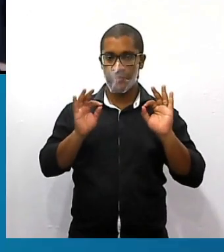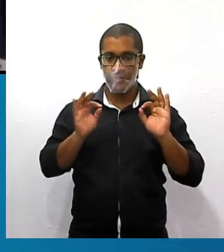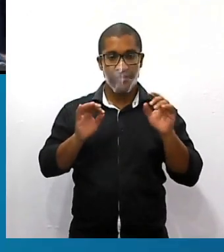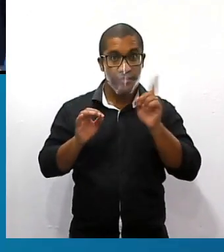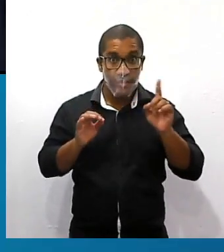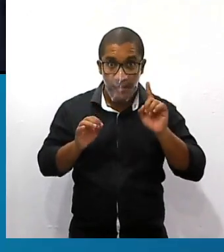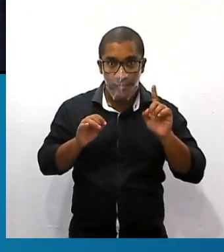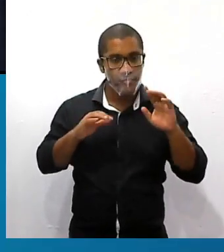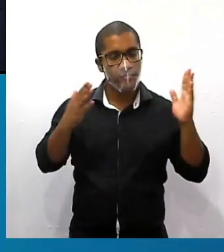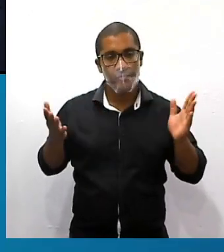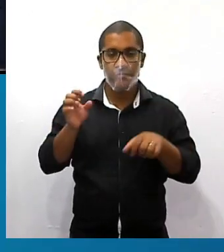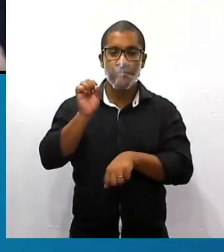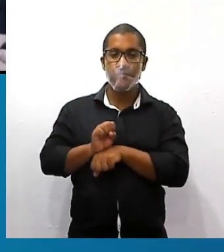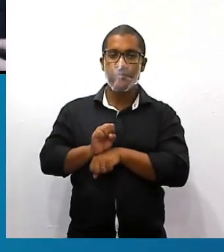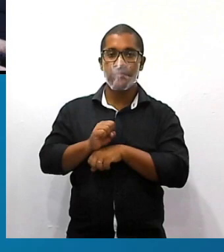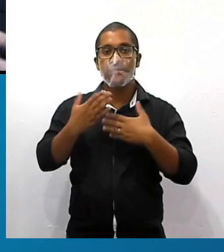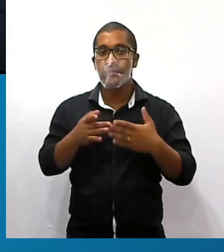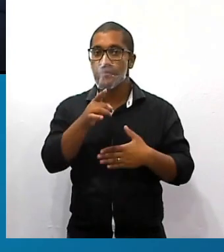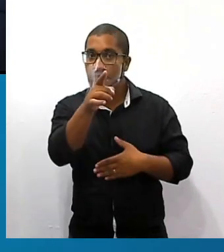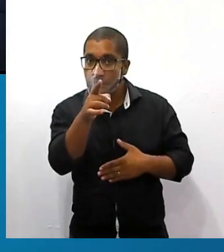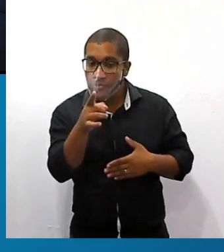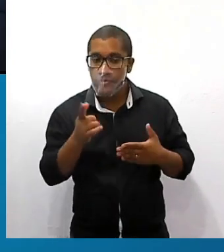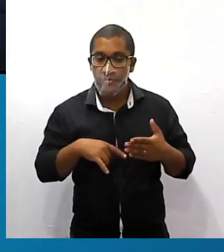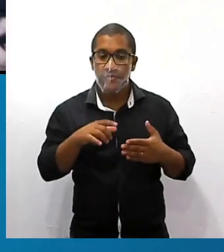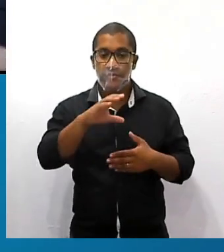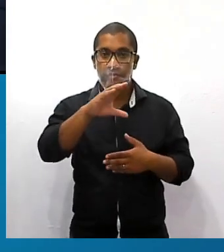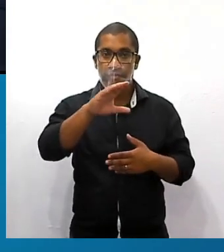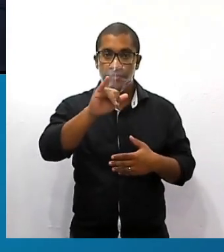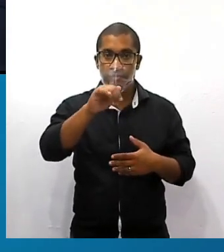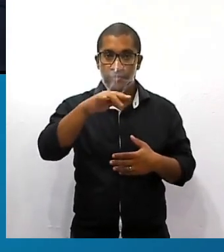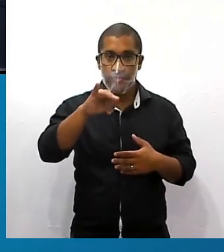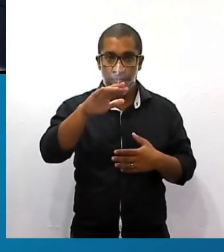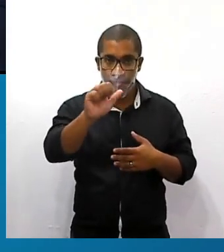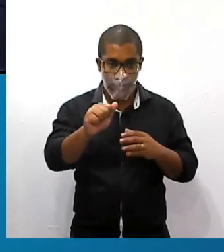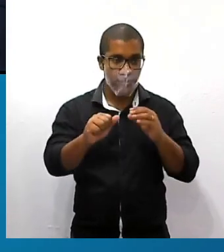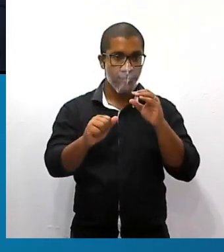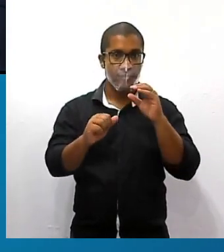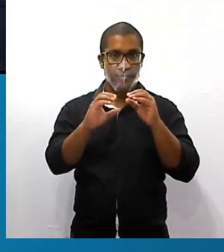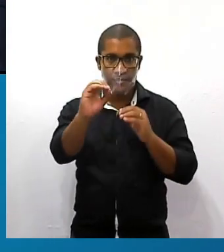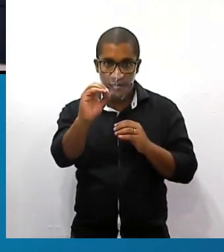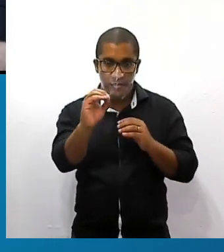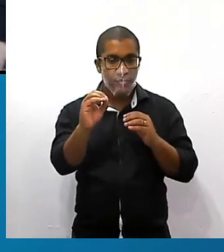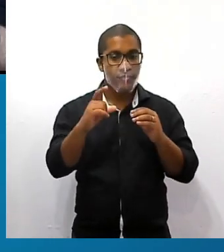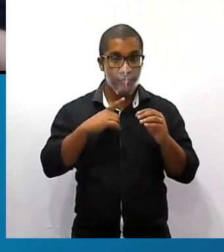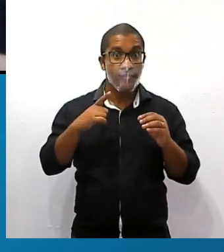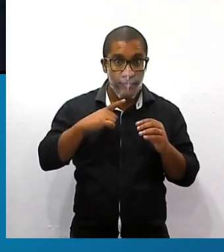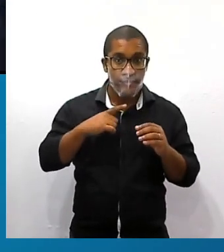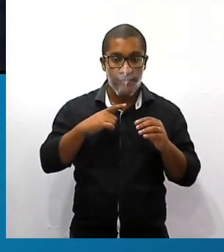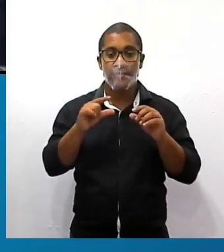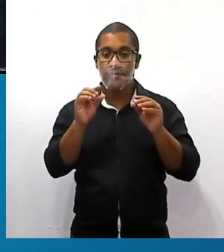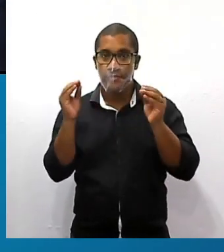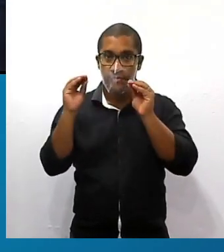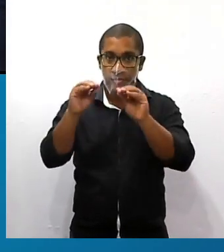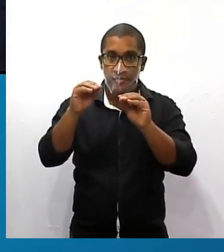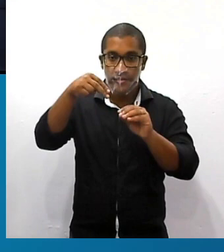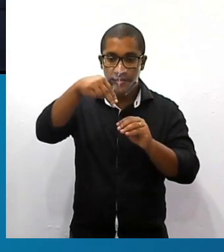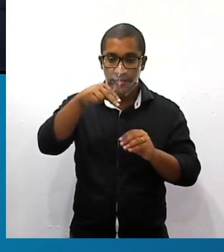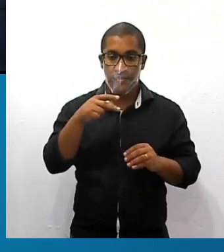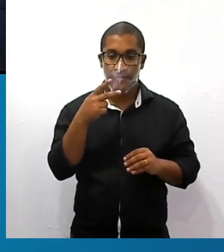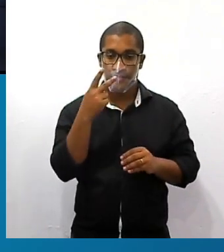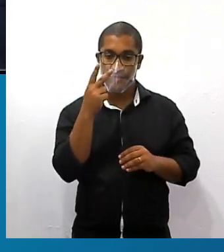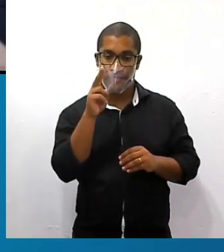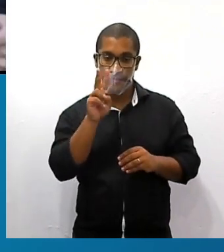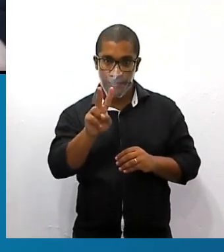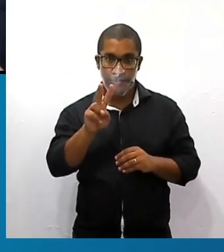não tem velocidade. Aí você, a energia cinética é zero. Sim, tem velocidade. Aí você vai lá e coloca mv² sobre